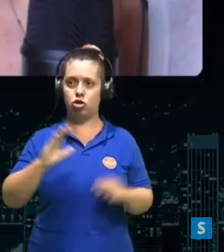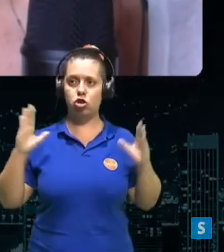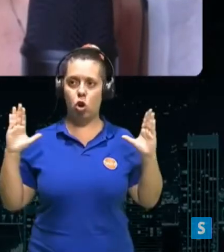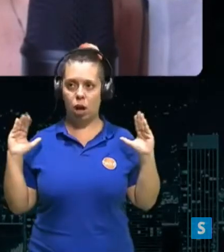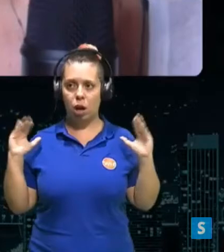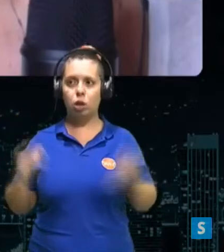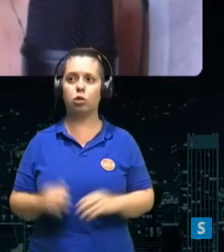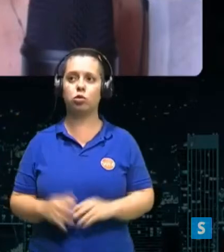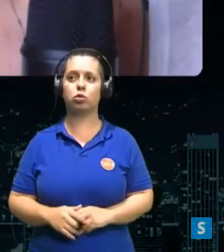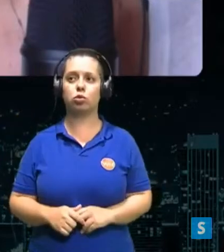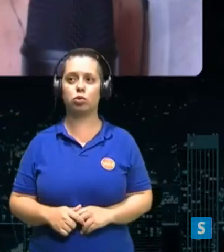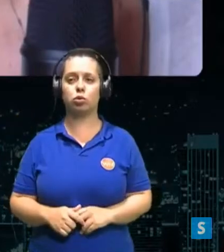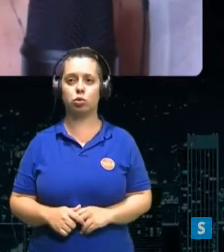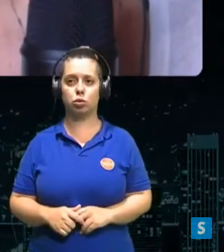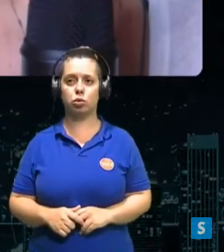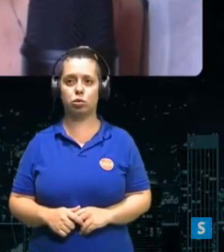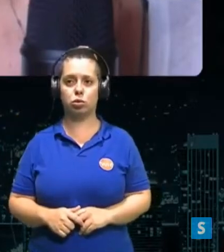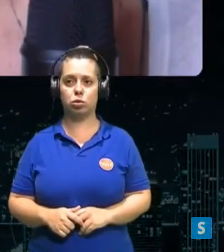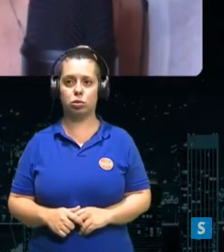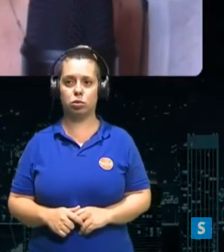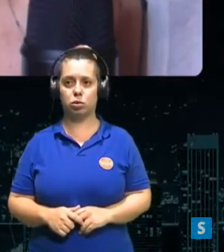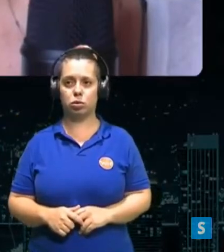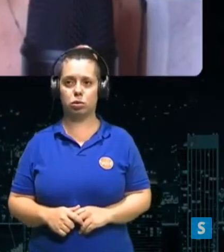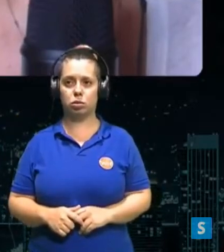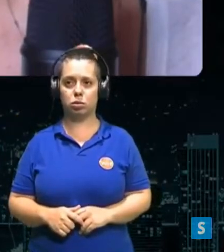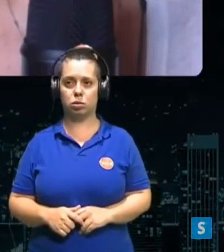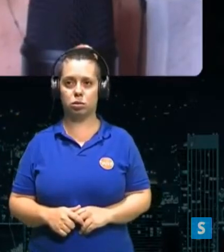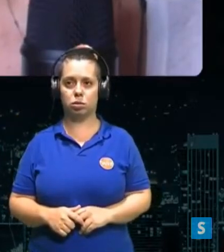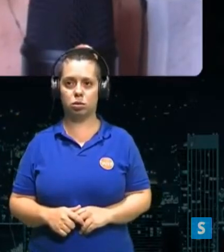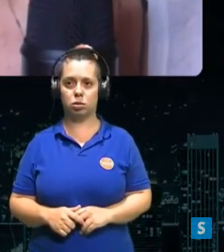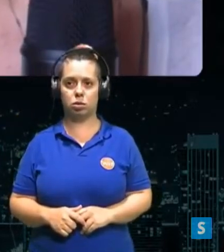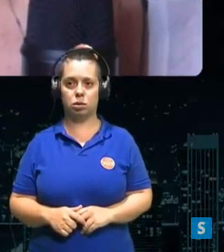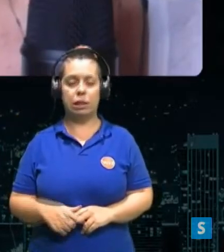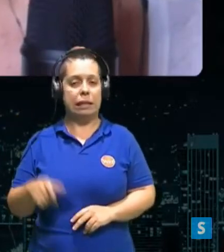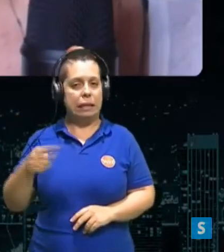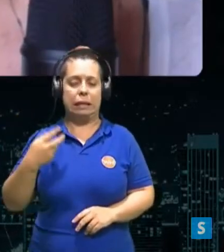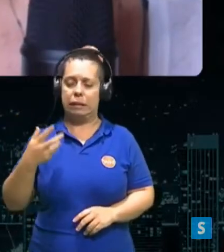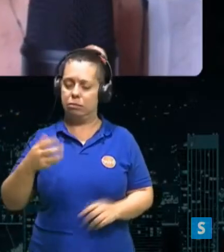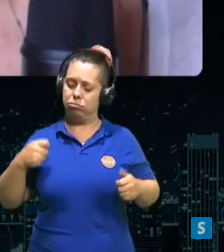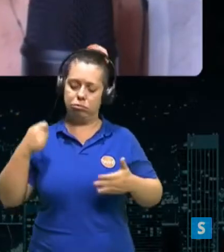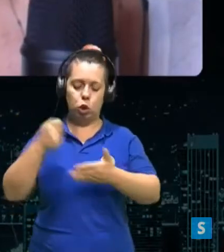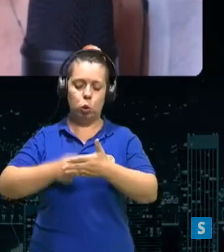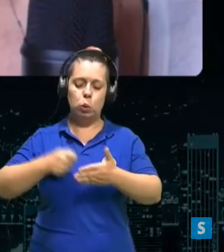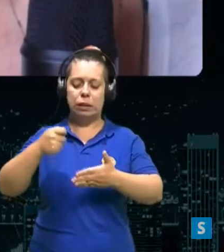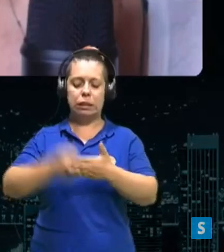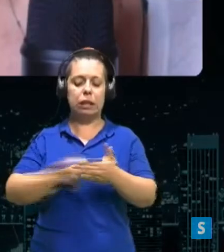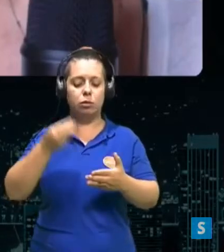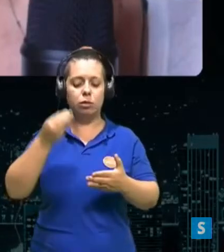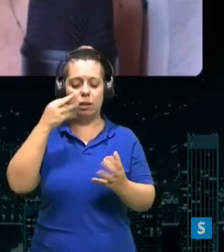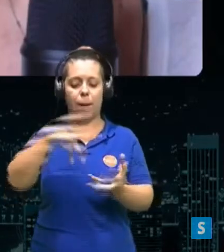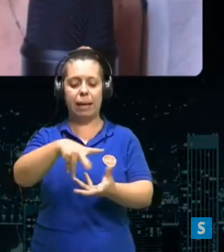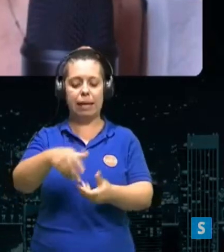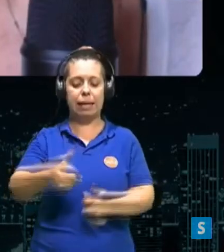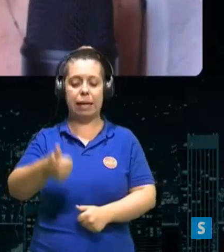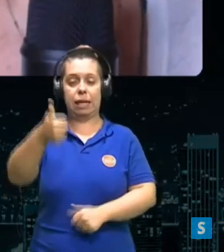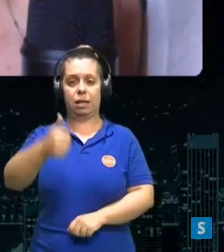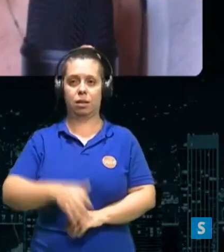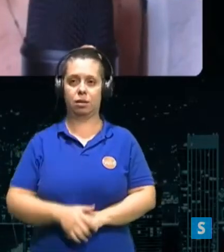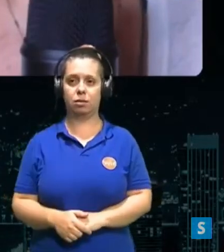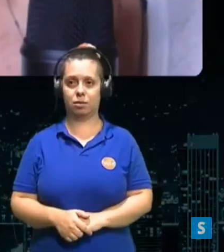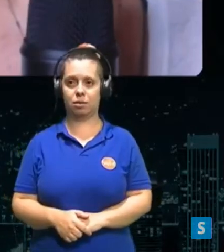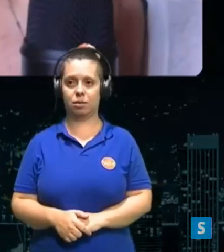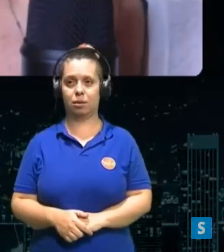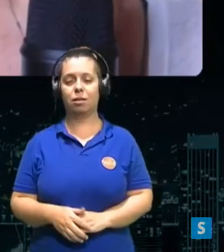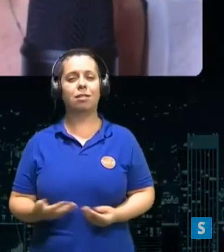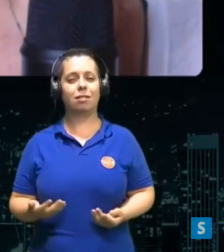sendo uma voz muito ativa para que o planeta melhore Então a gente tem um um trabalho